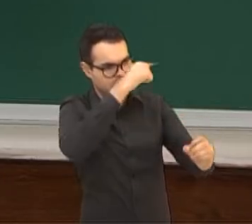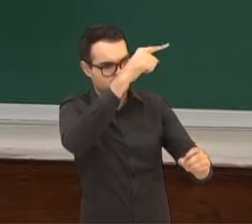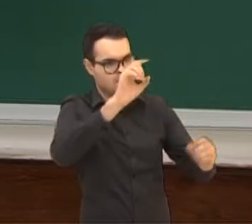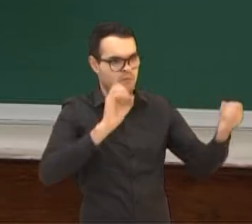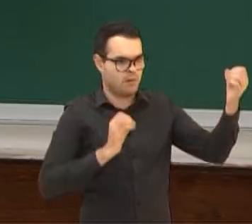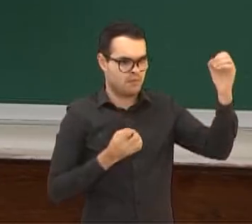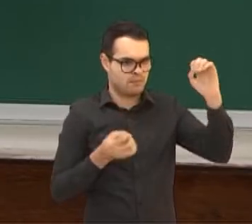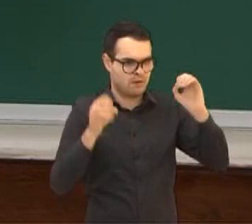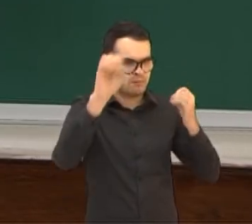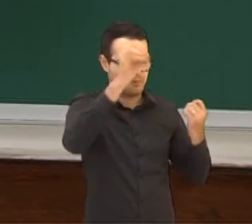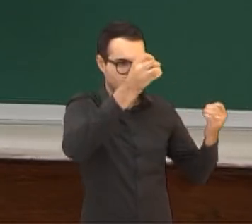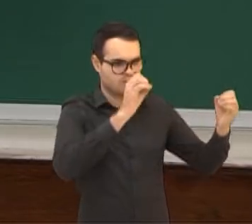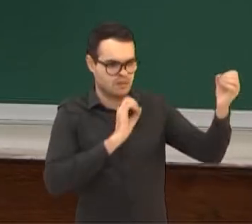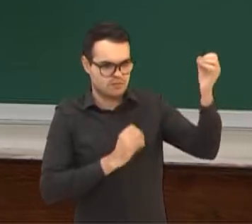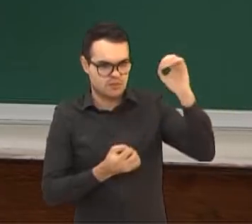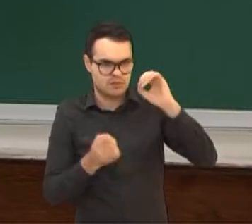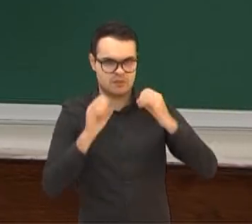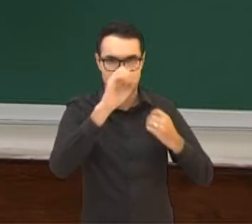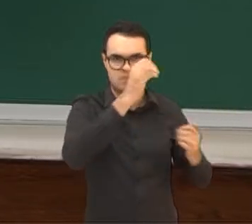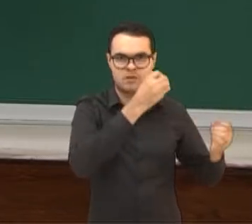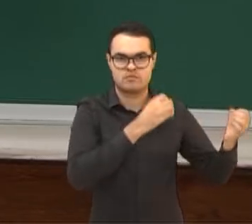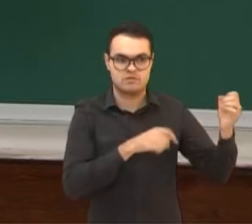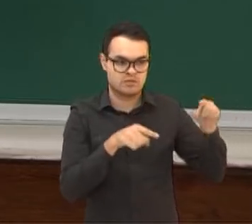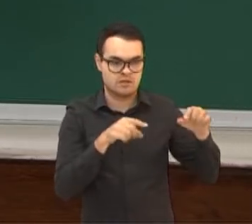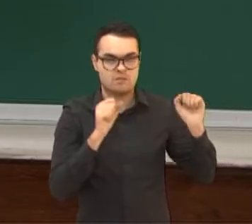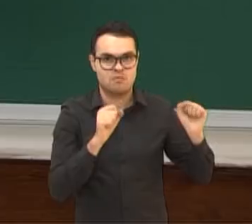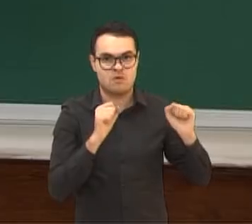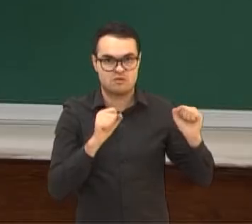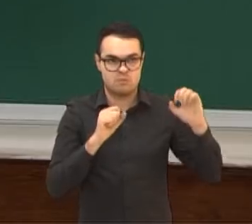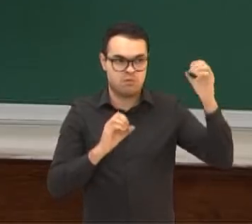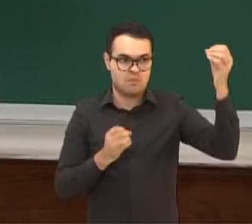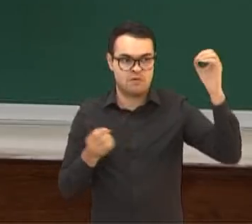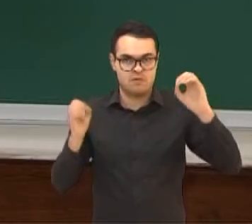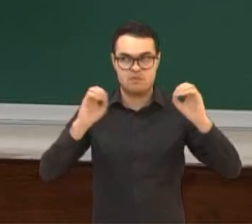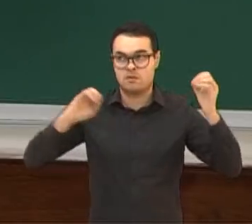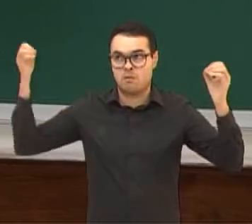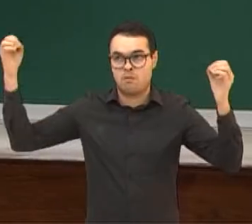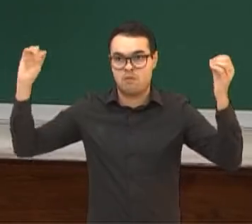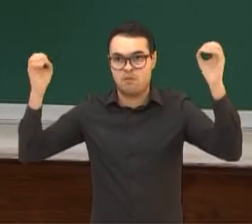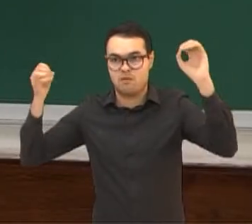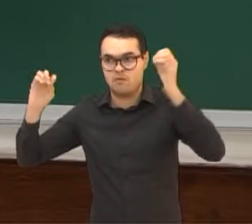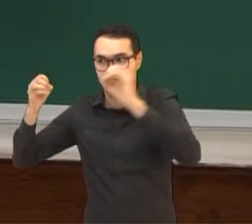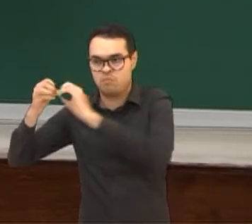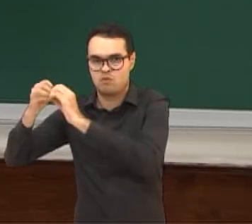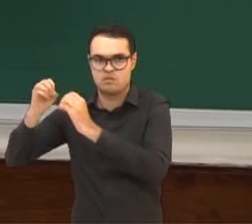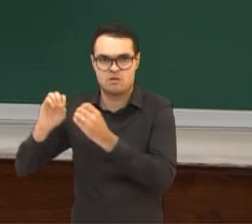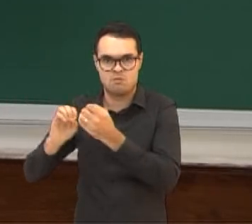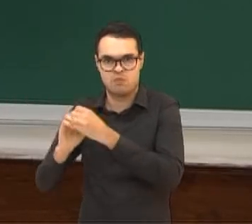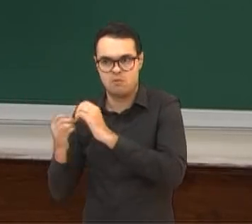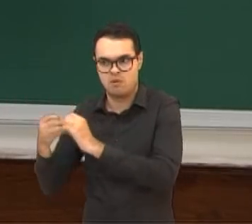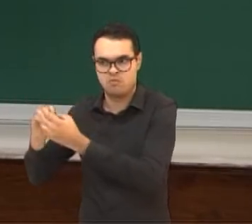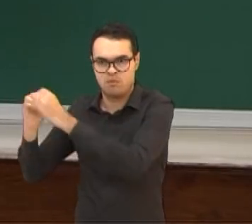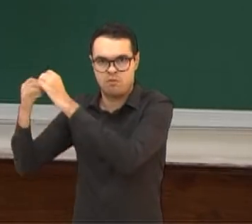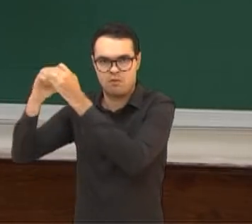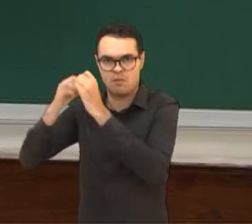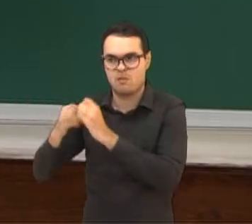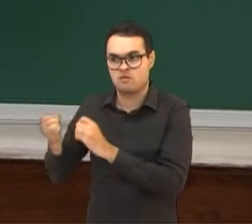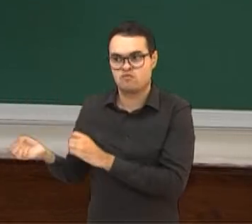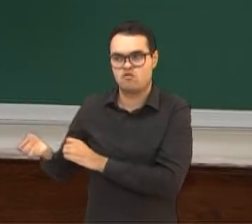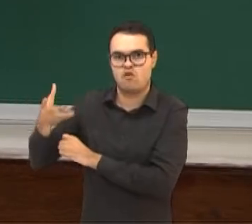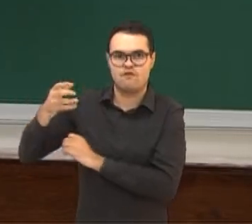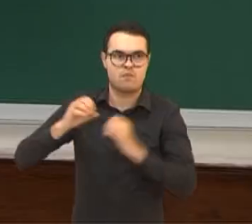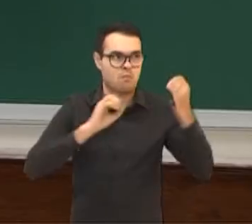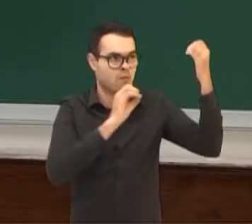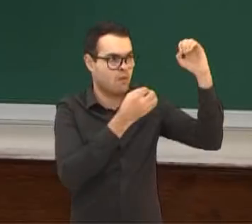dos elétrons que as substâncias podem se transformar em outros compostos, que os elementos se combinam para formar as múltiplas substâncias